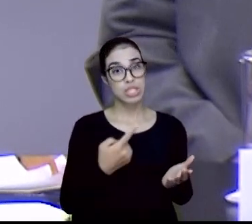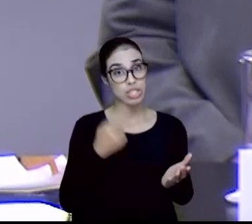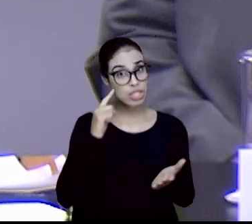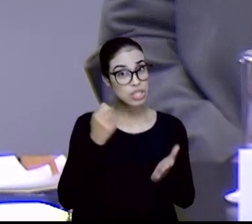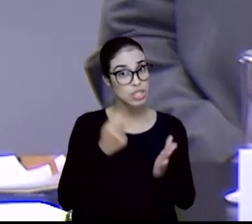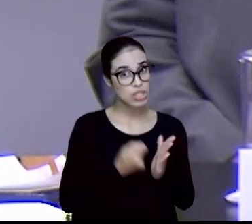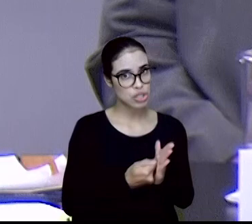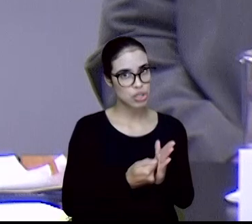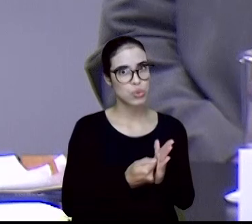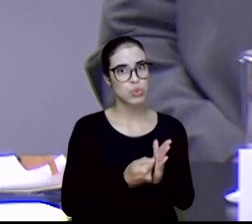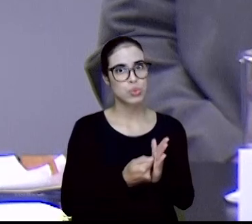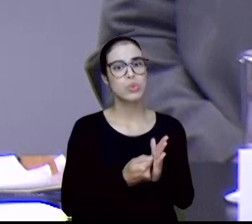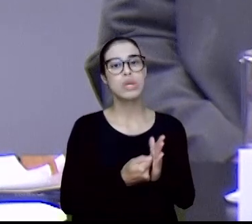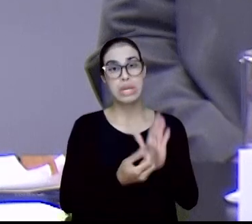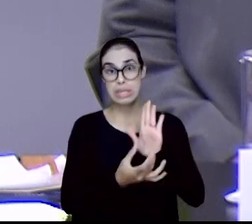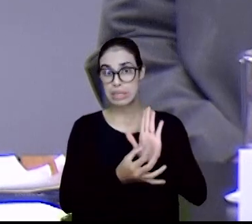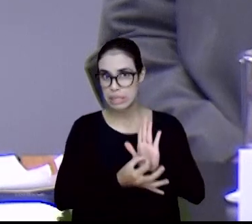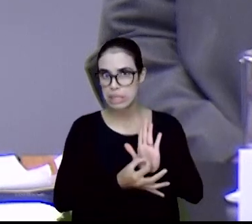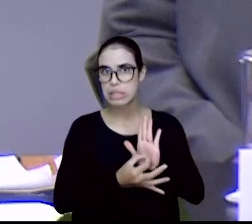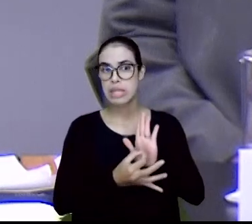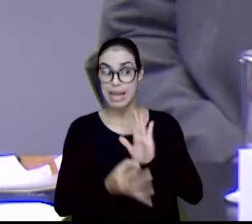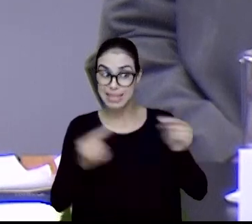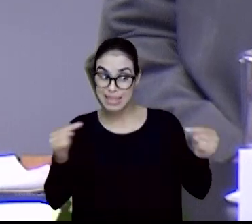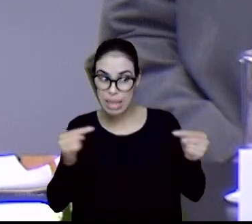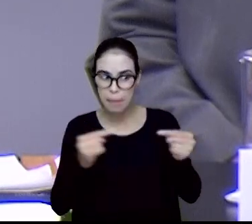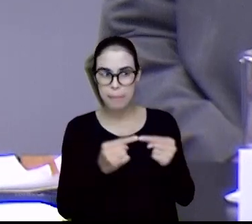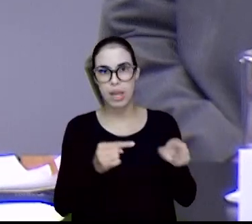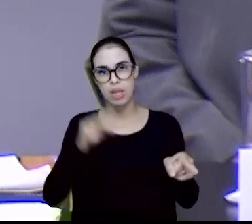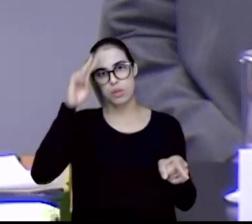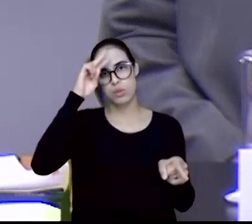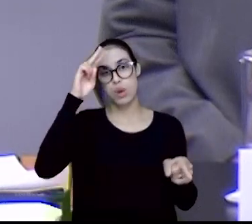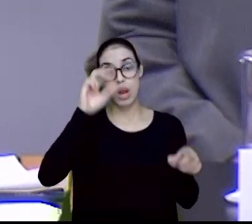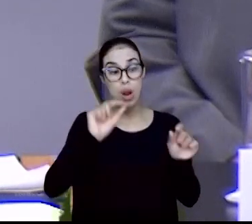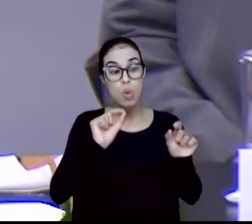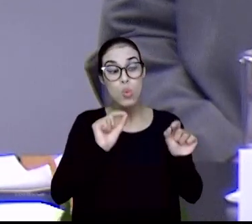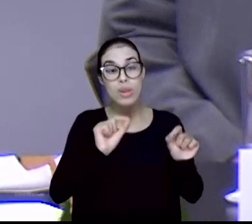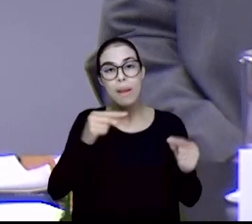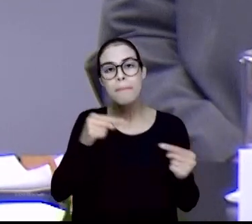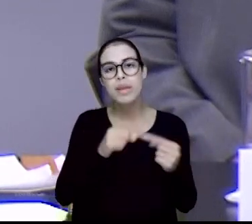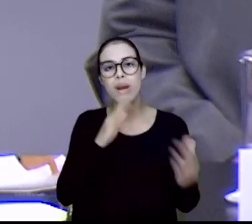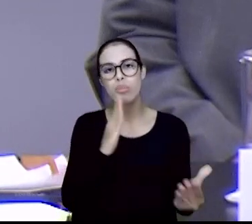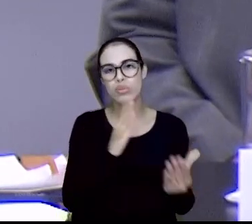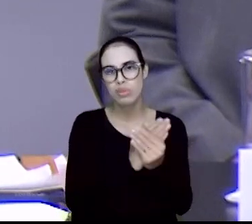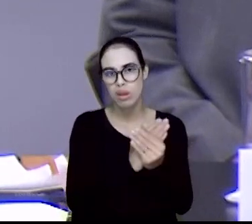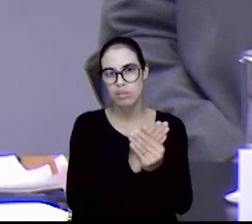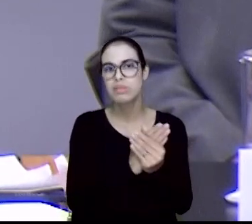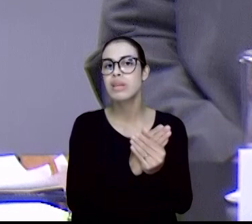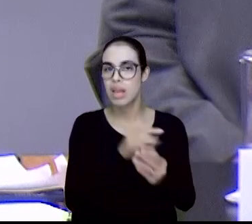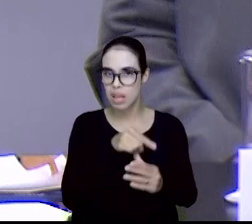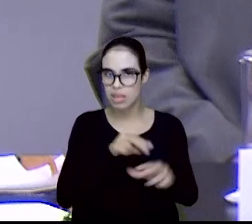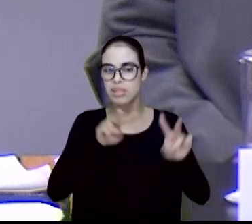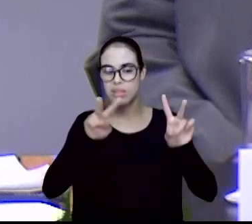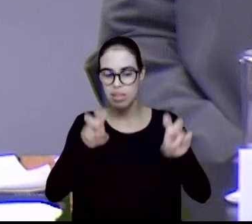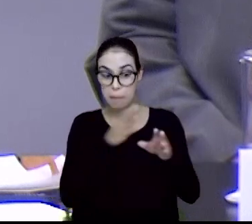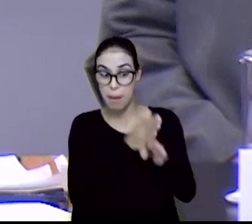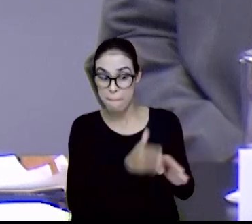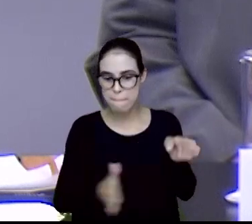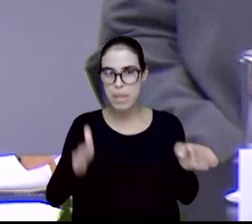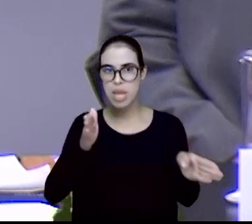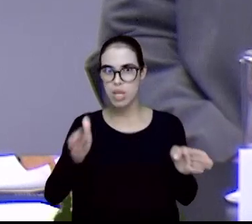mais vinculadas ao caso concreto quanto possível, foi este tema, prescrição em caso